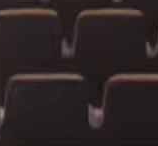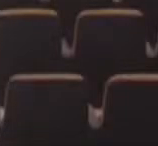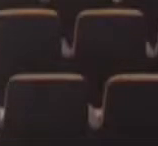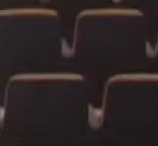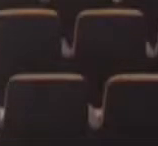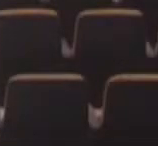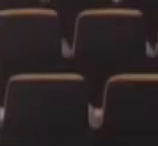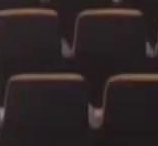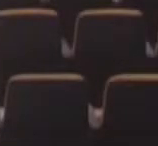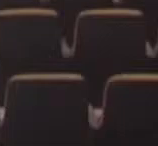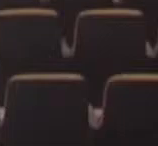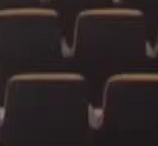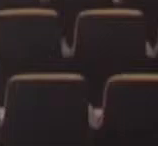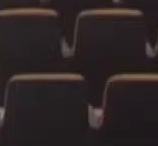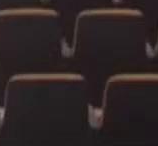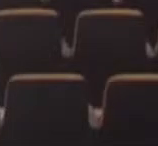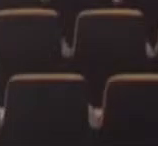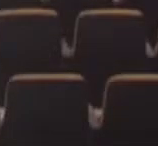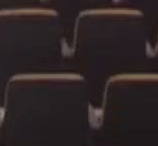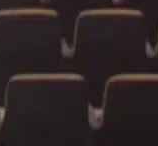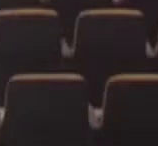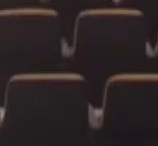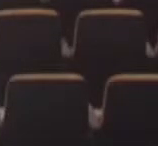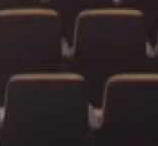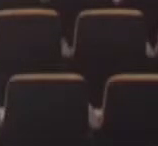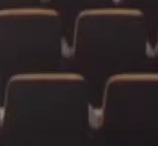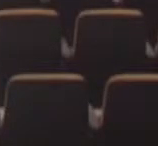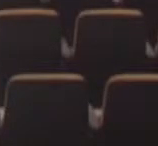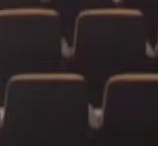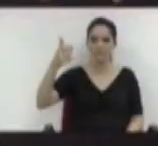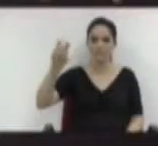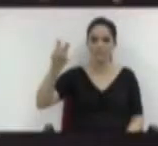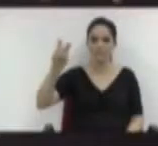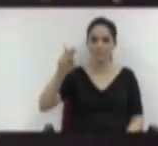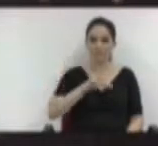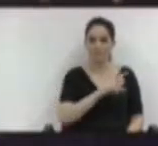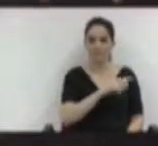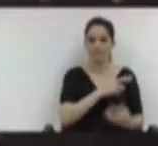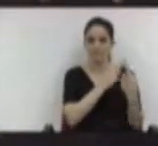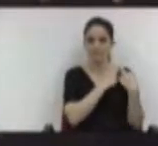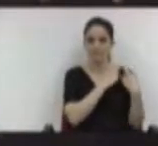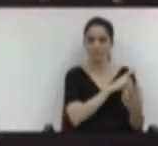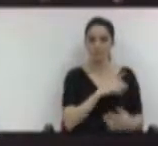Requerimento 914/2015. Autor, vereador Luizinho da Casaquil e doutor Júlio.